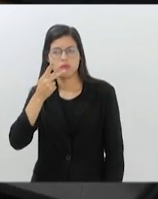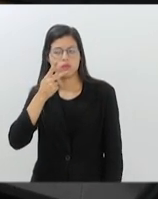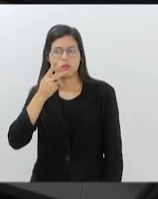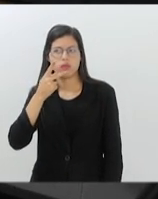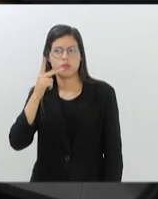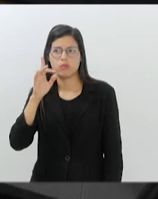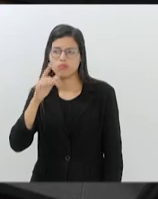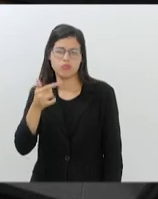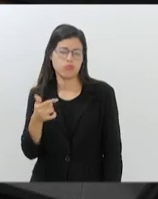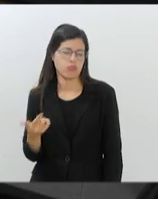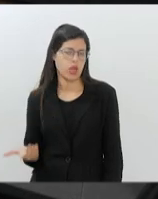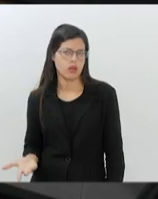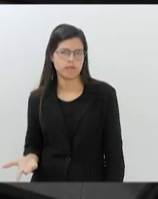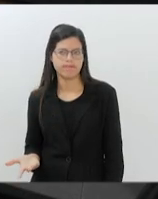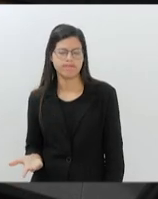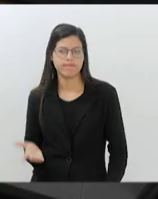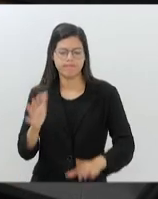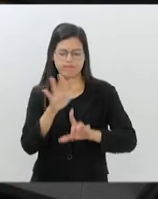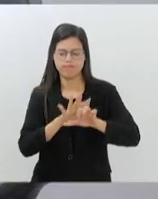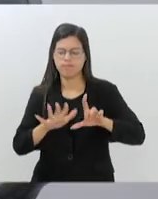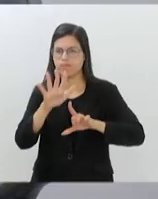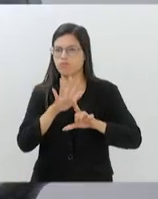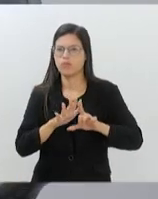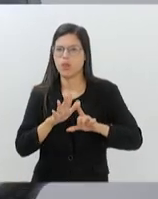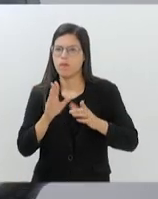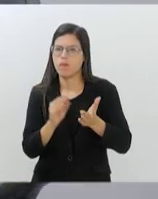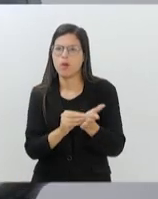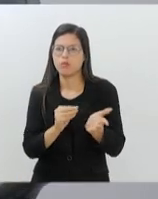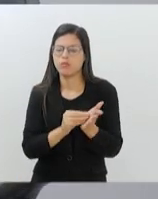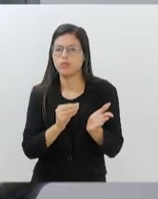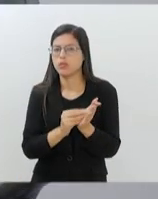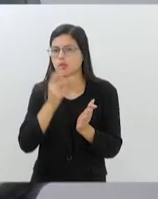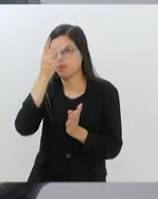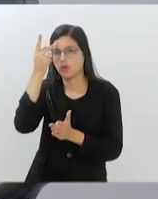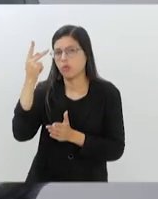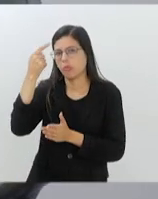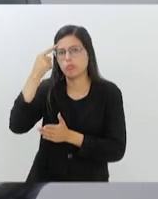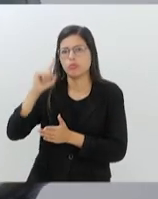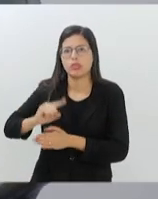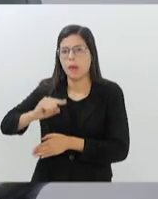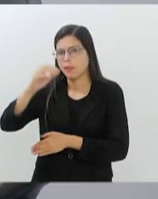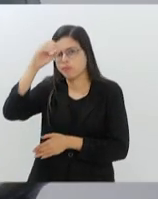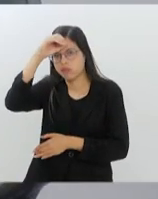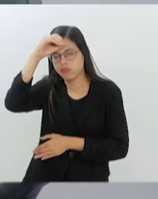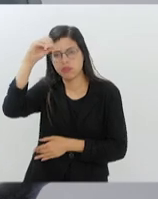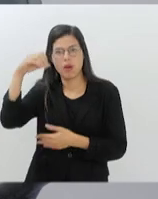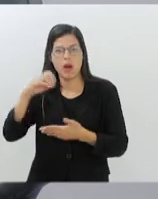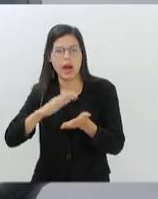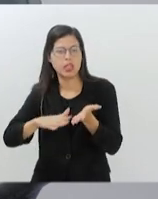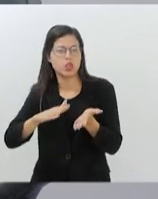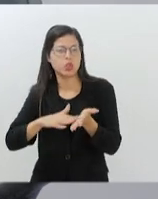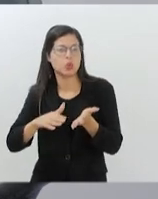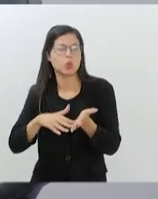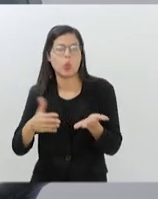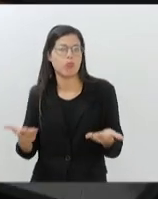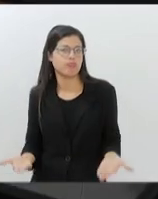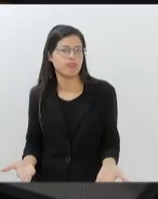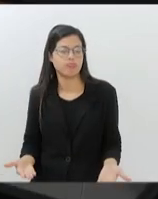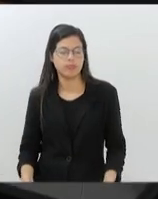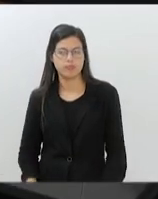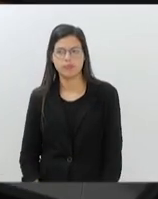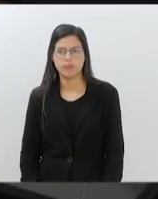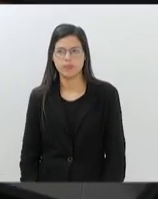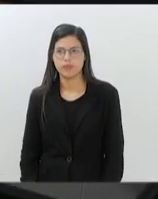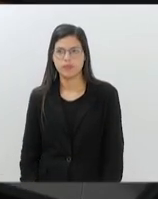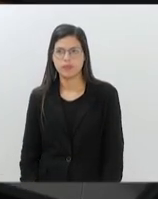descentralização Mas a partir daí não tem mais absolutamente nada ninguém sabe como gastou quanto gastou por gastou nada quem nomeia